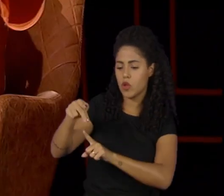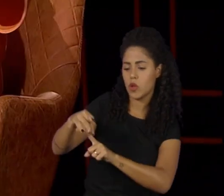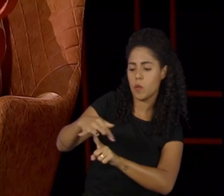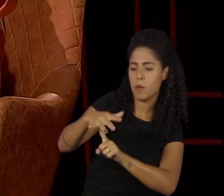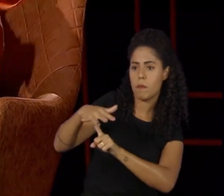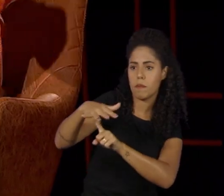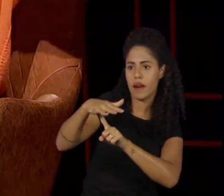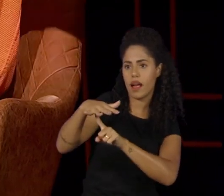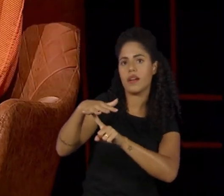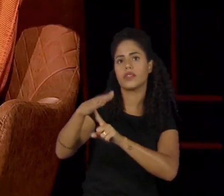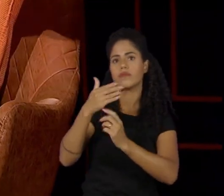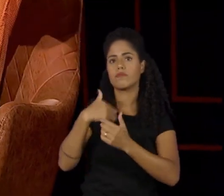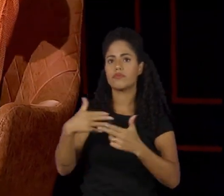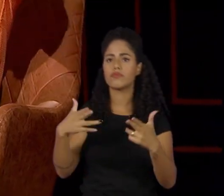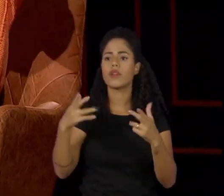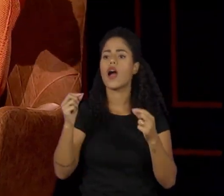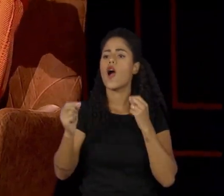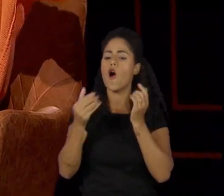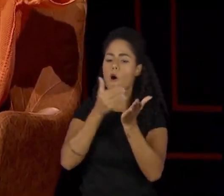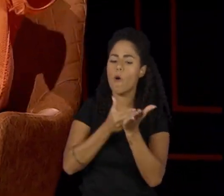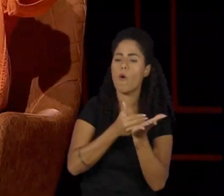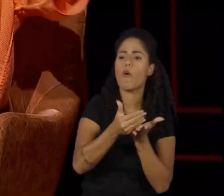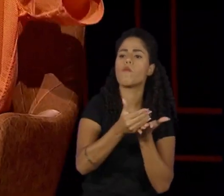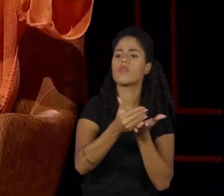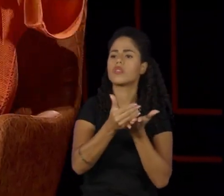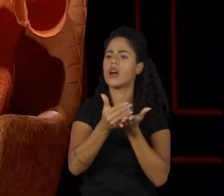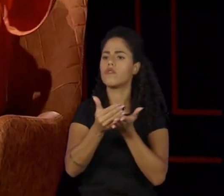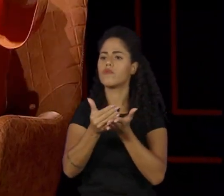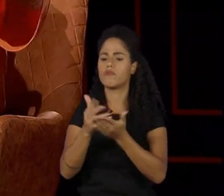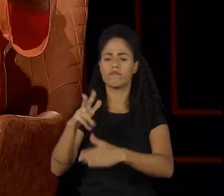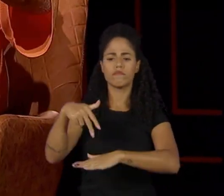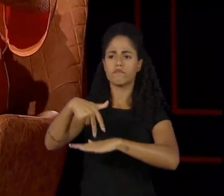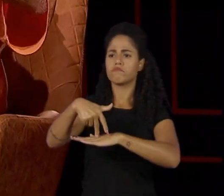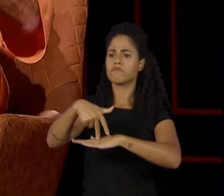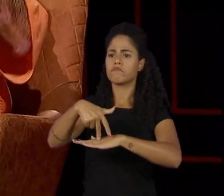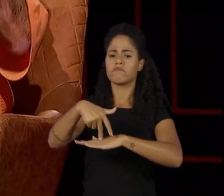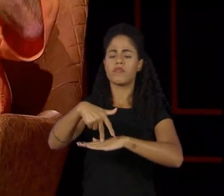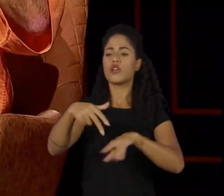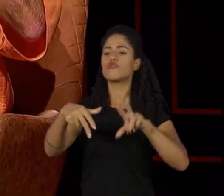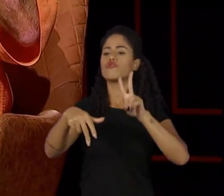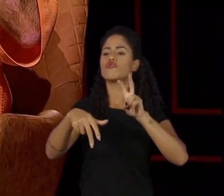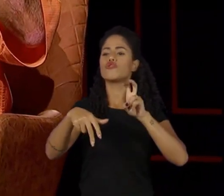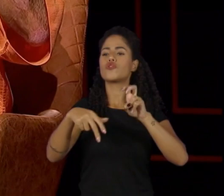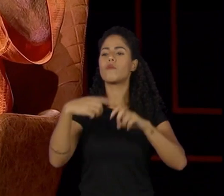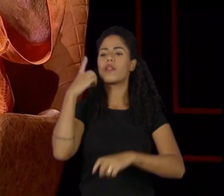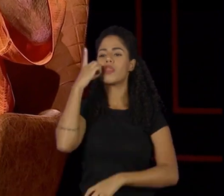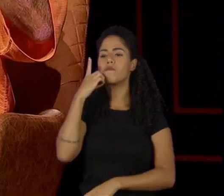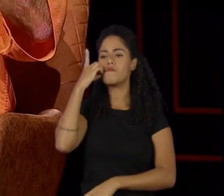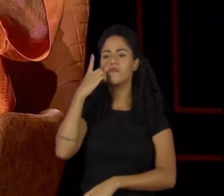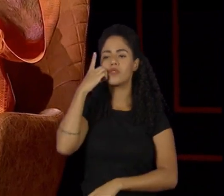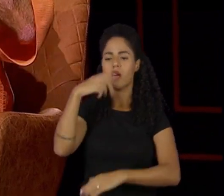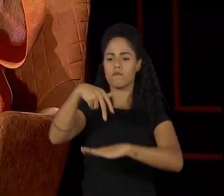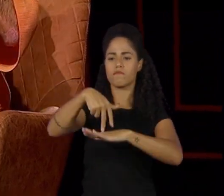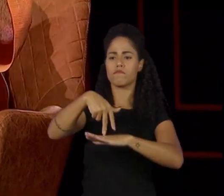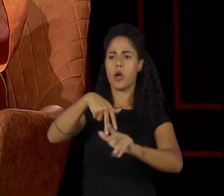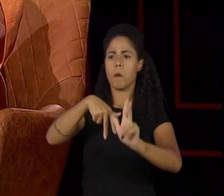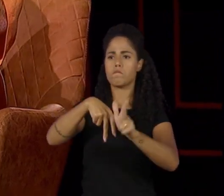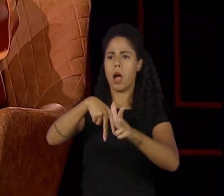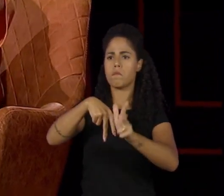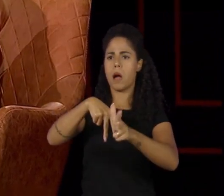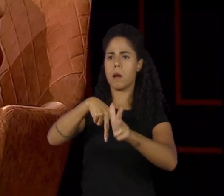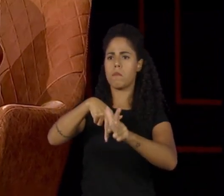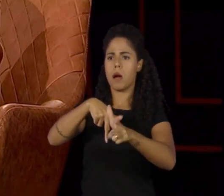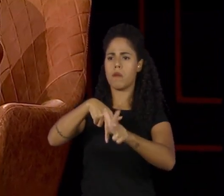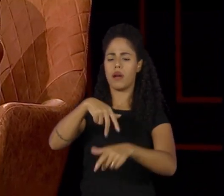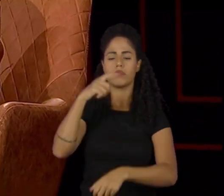o Carvana começava uma coisa de deputado, sei lá, fazendo campanha política, e a tomada do plano era assim,